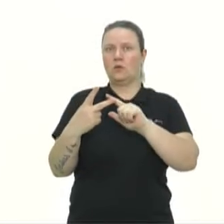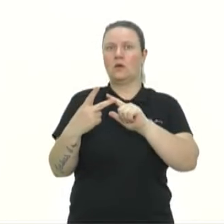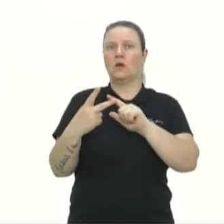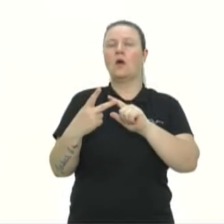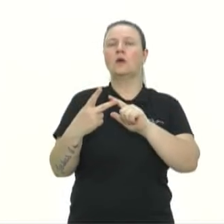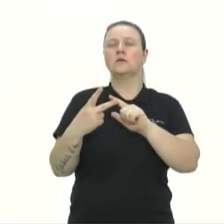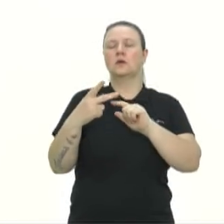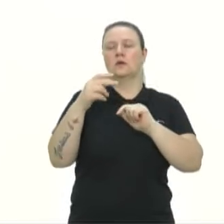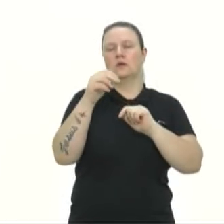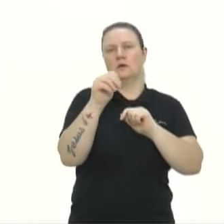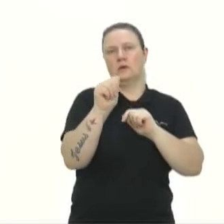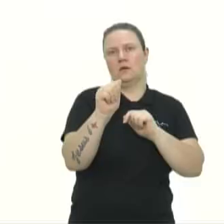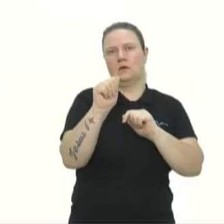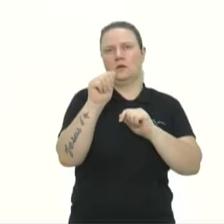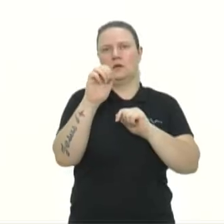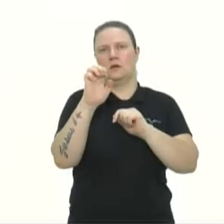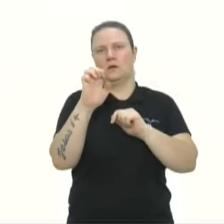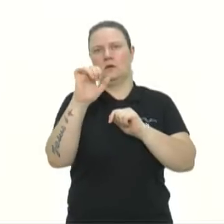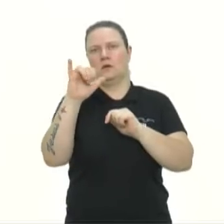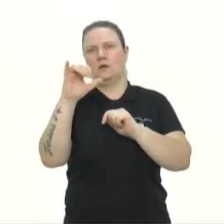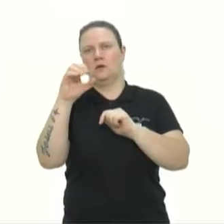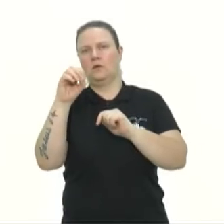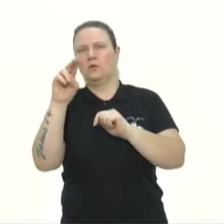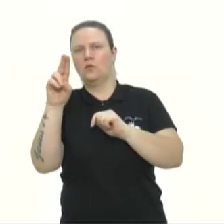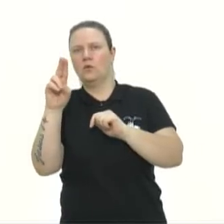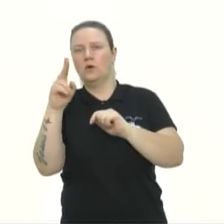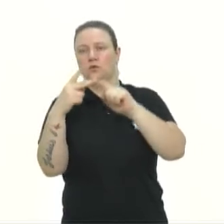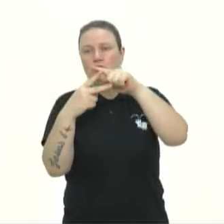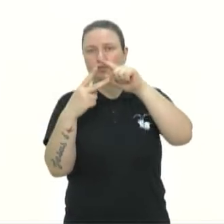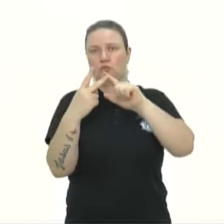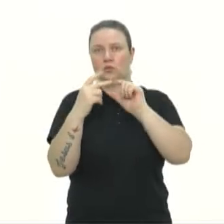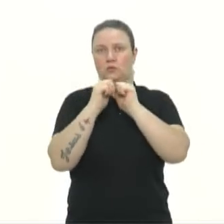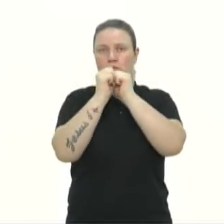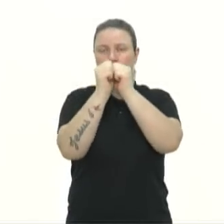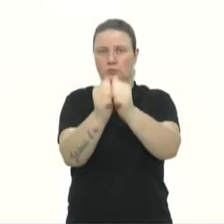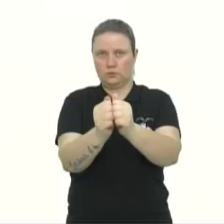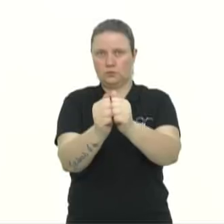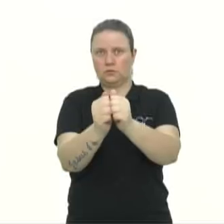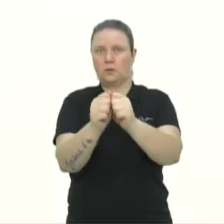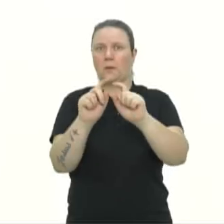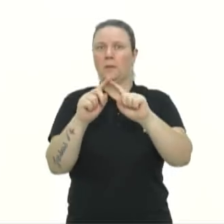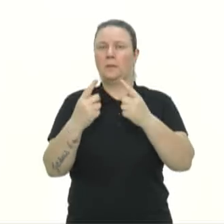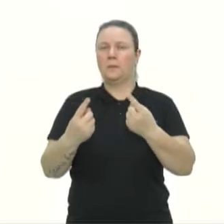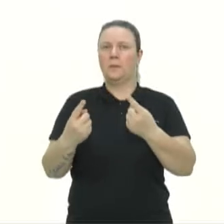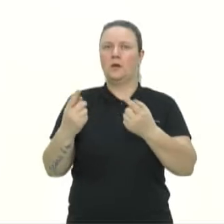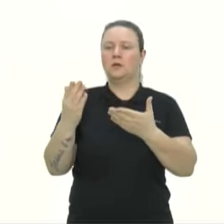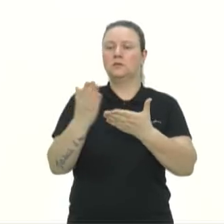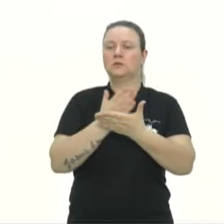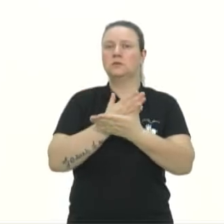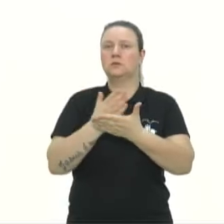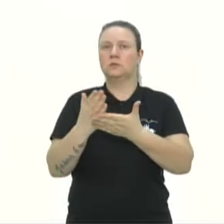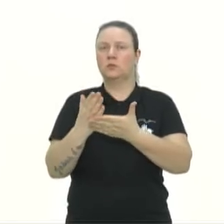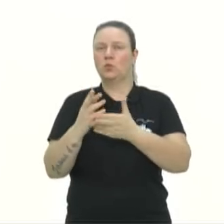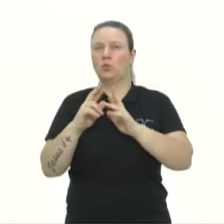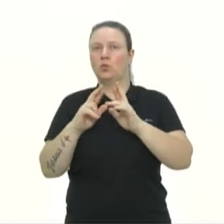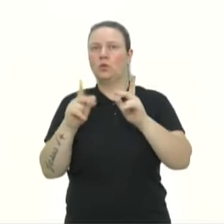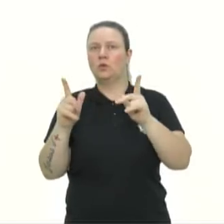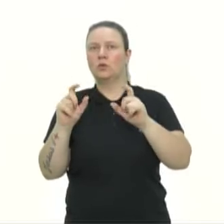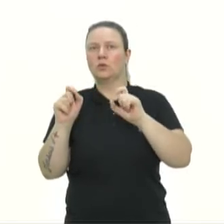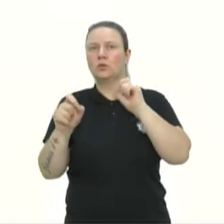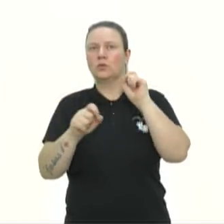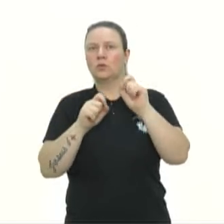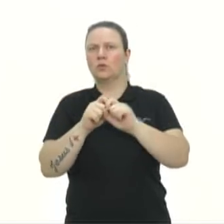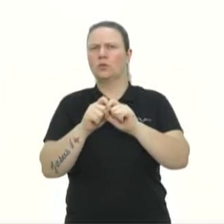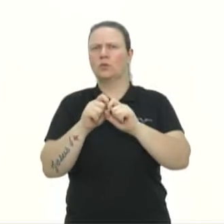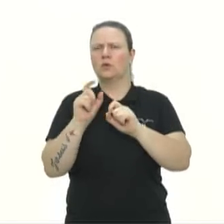uma mesma palavra, mas são pronunciadas em sílabas diferentes, damos o nome de hiato a